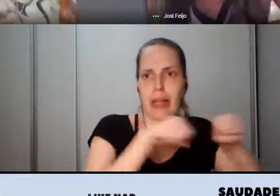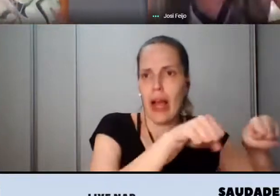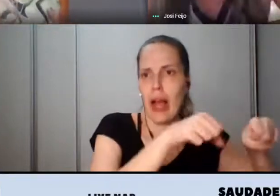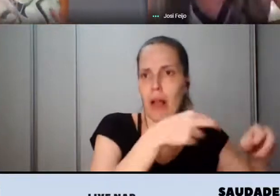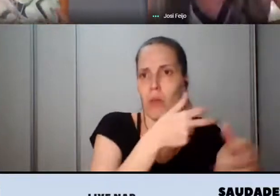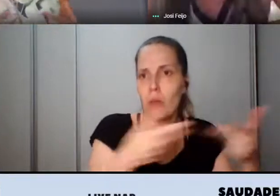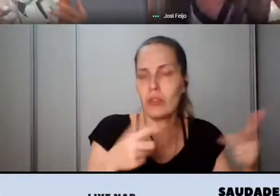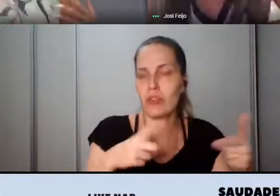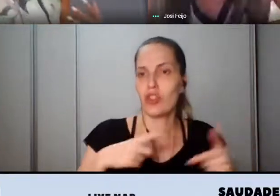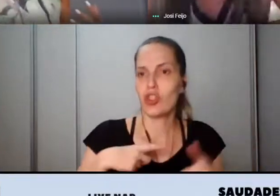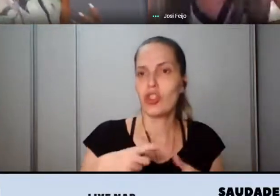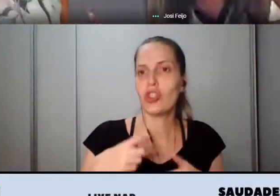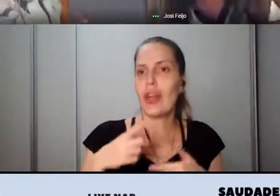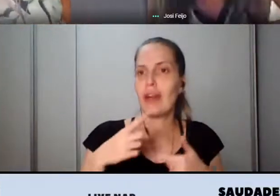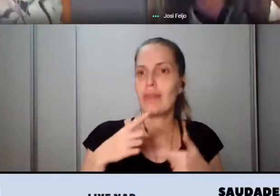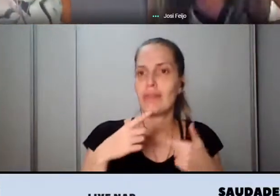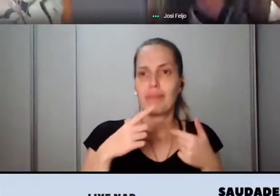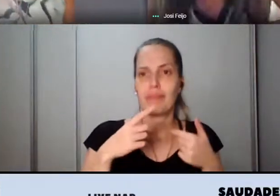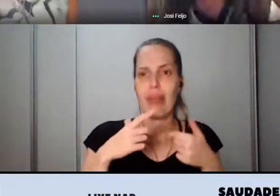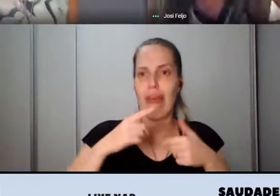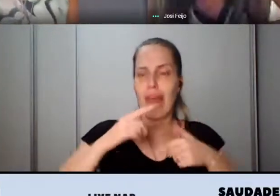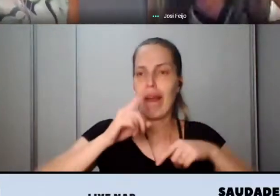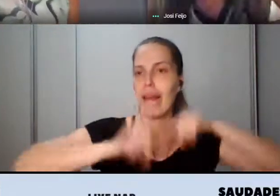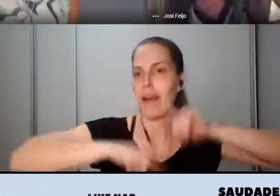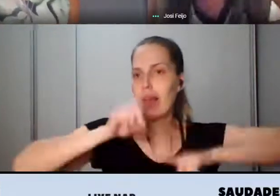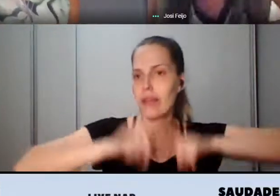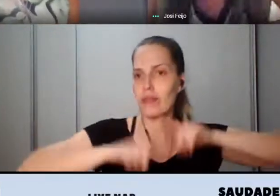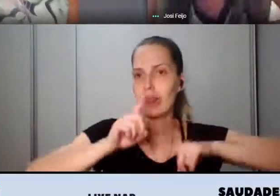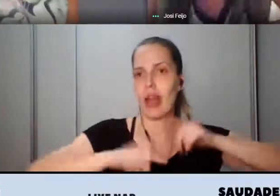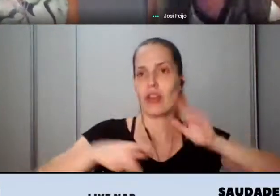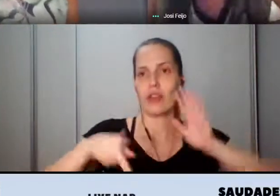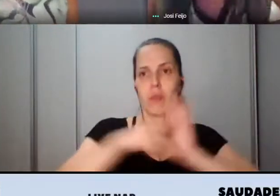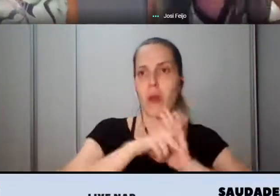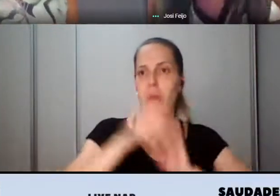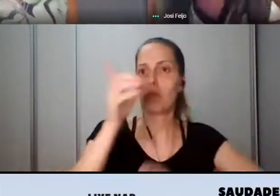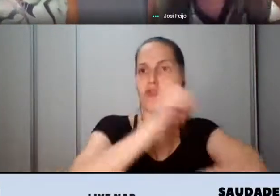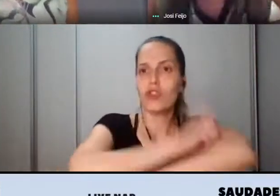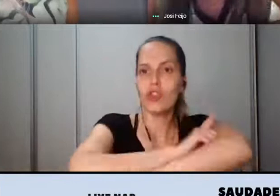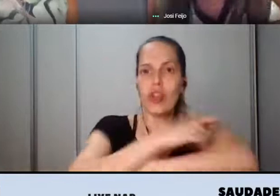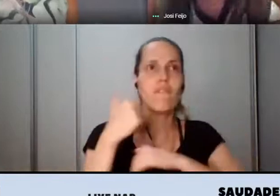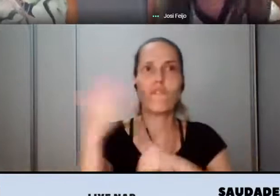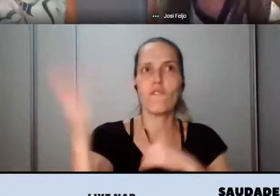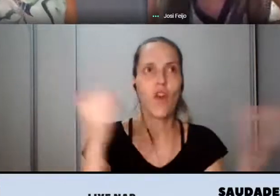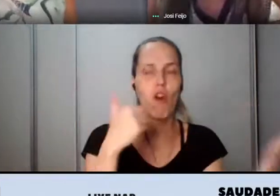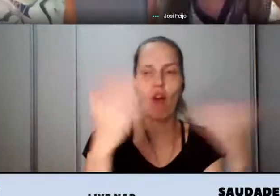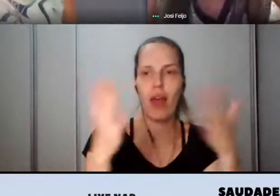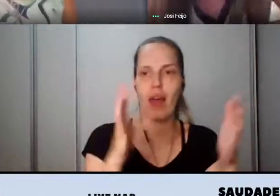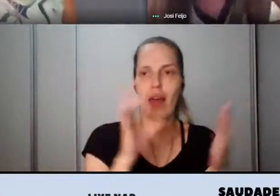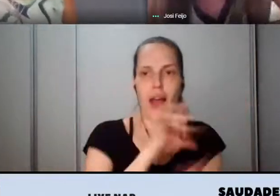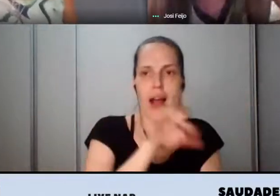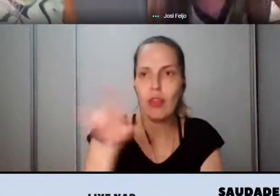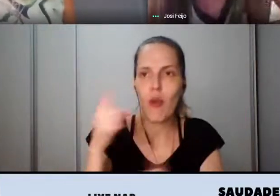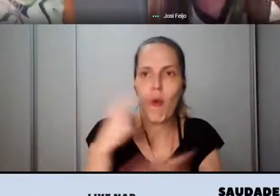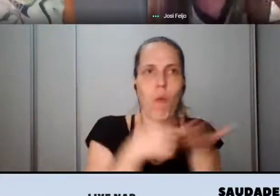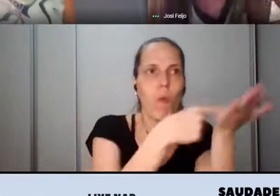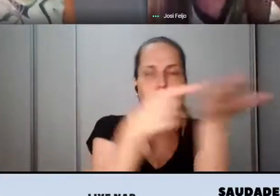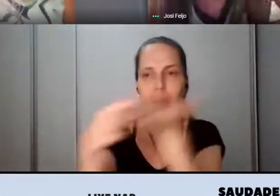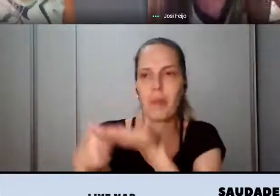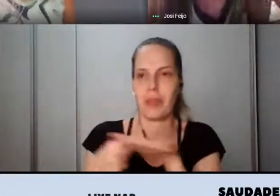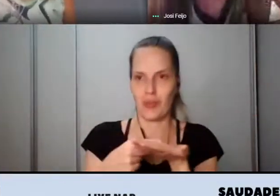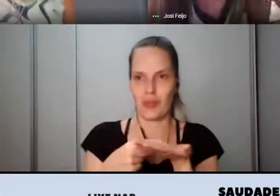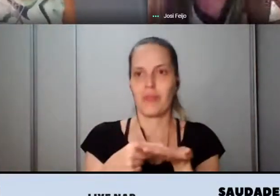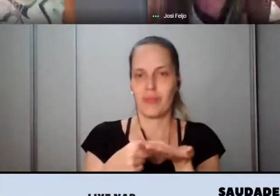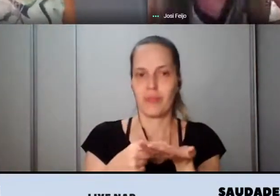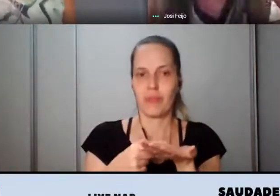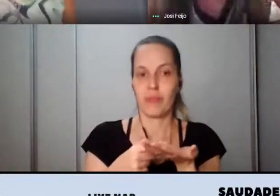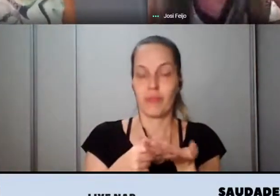suas rotinas, as pessoas tinham os seus espaços externos, vamos dizer assim. E aí, nesse contexto, isso também